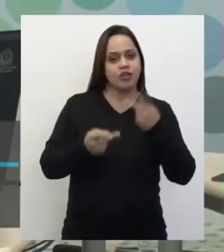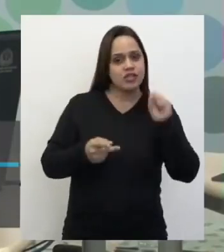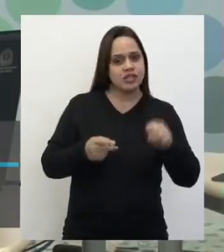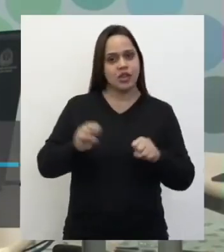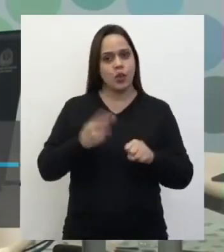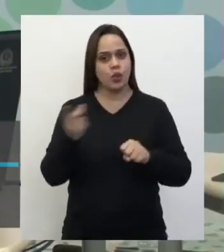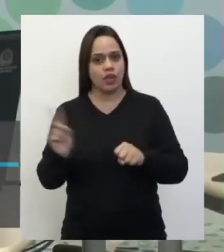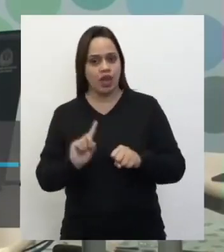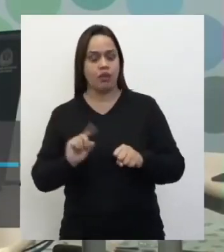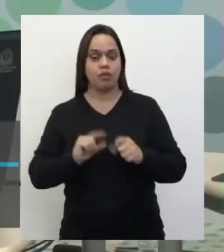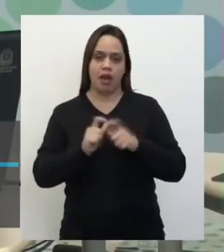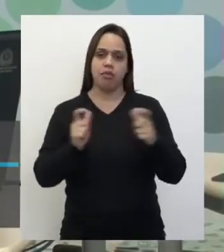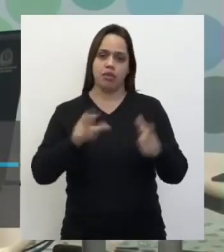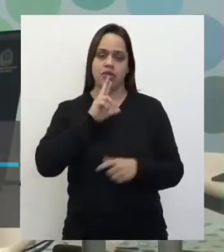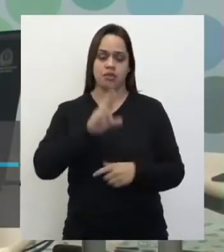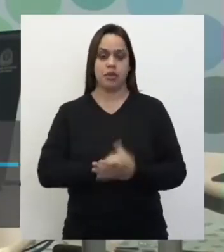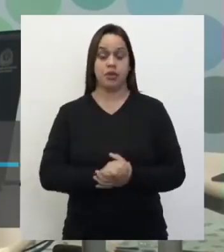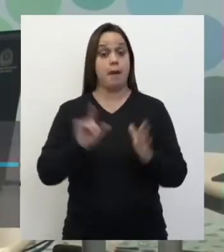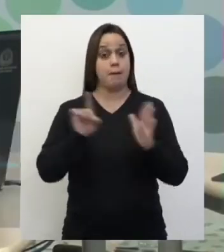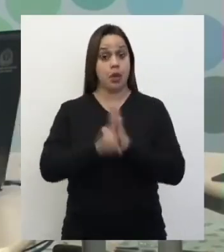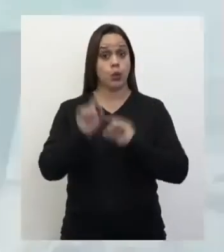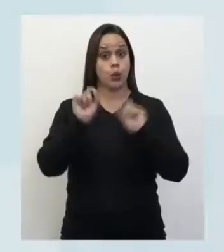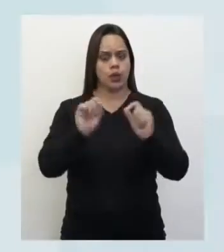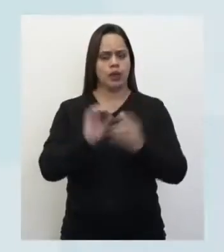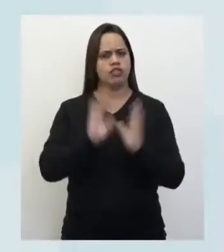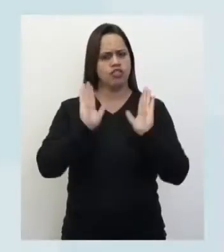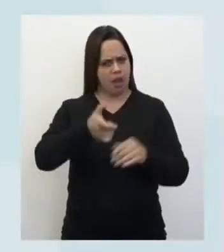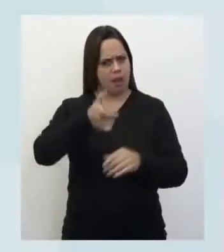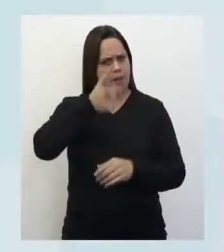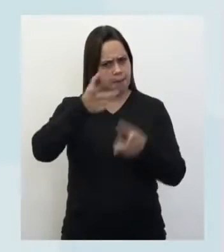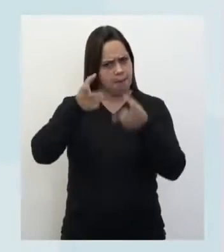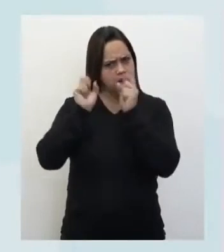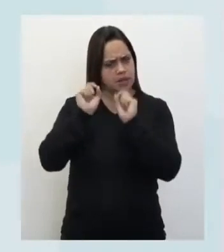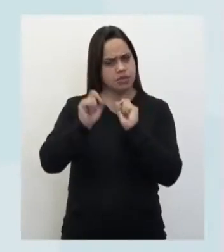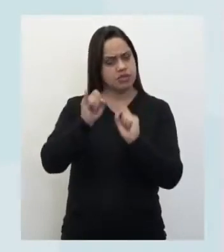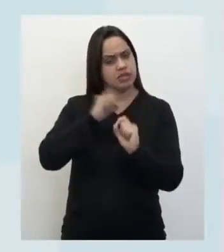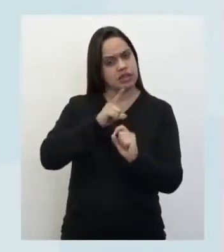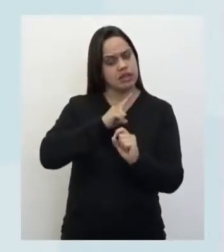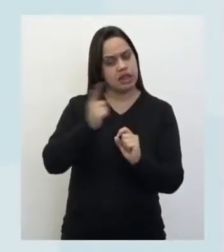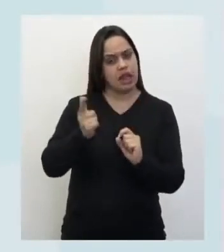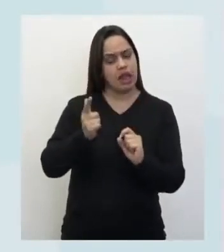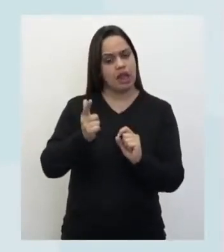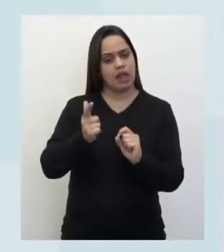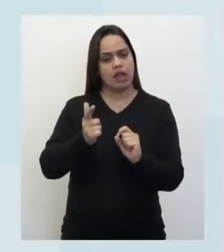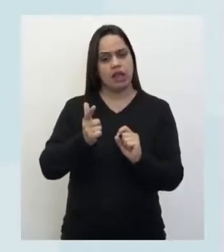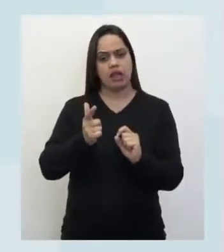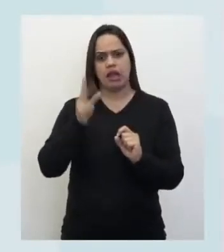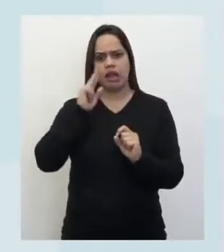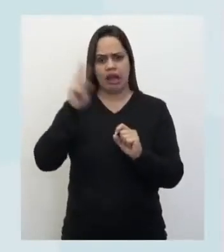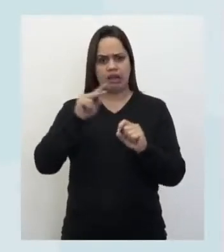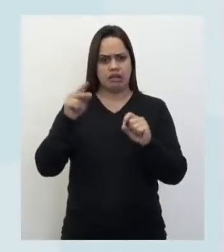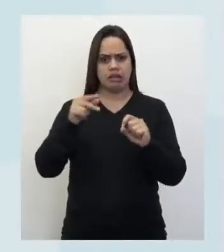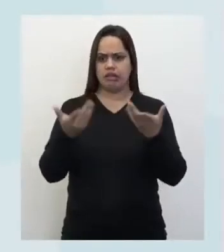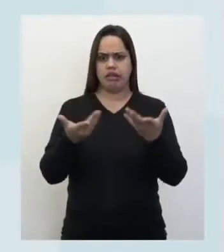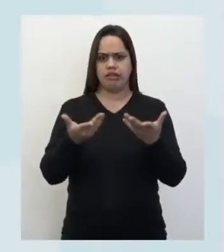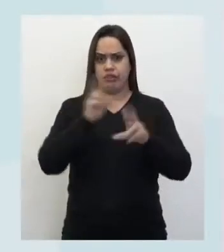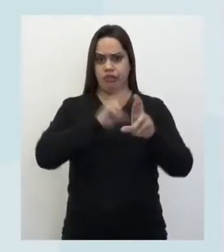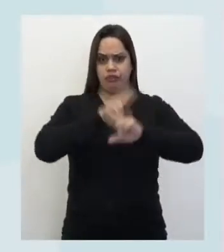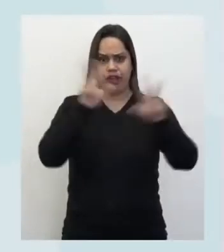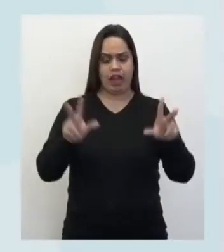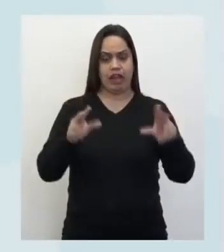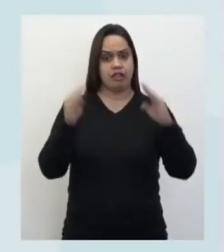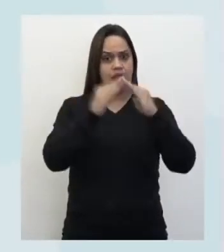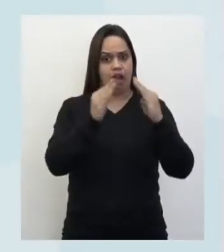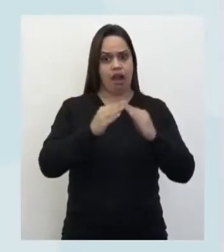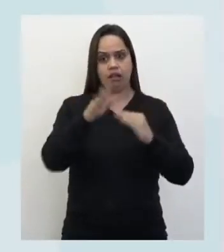aí e respondeu. Então, o questionamento era, você já observou se existe, né, esse contraste habitacional na sua cidade? Comente sua